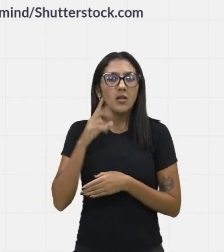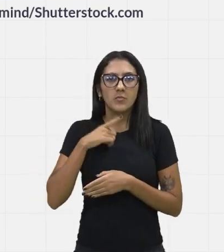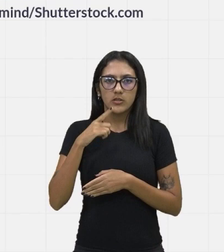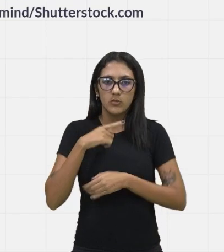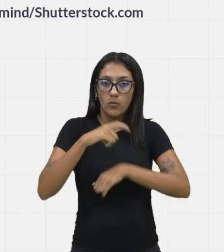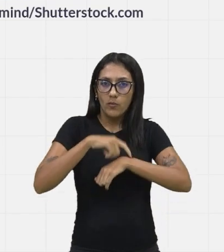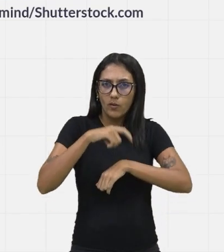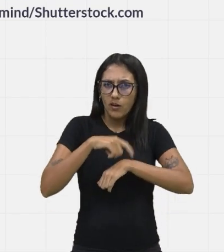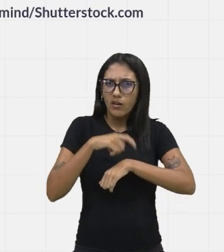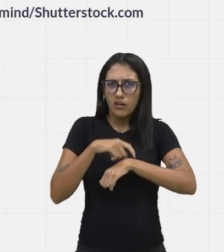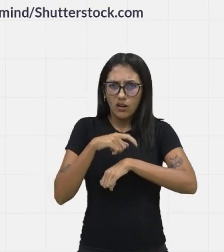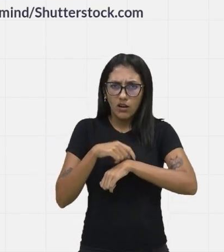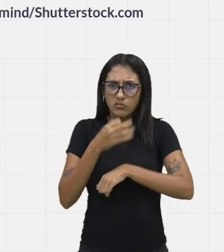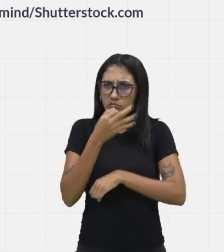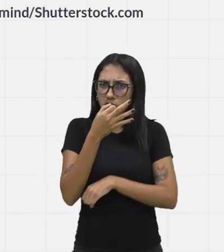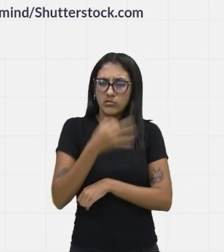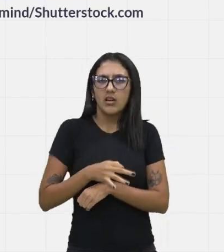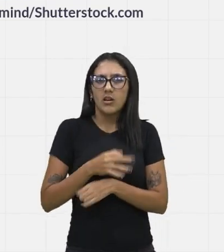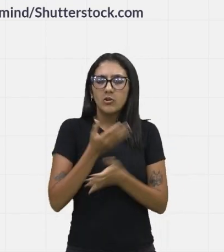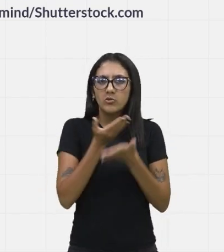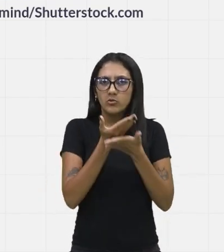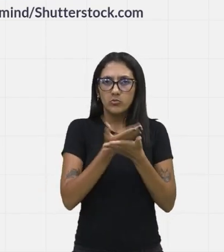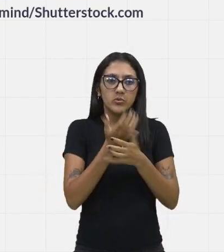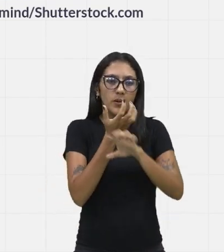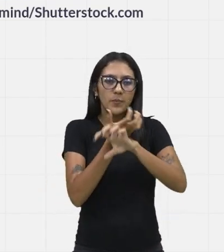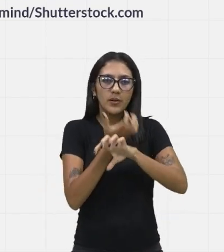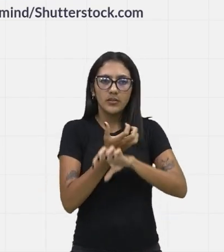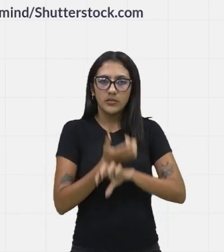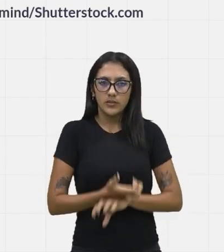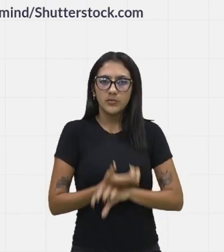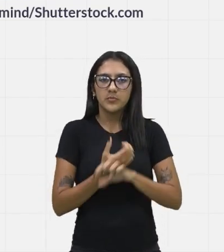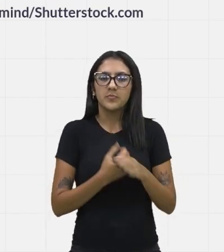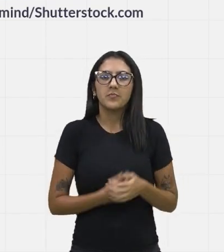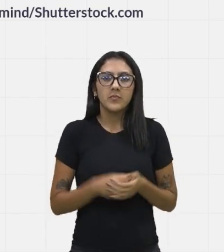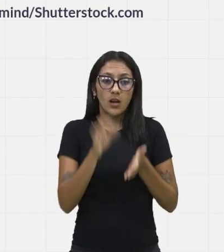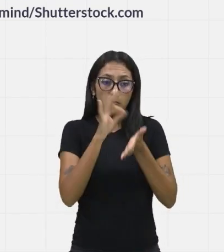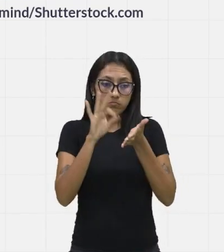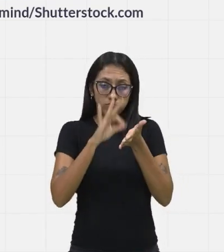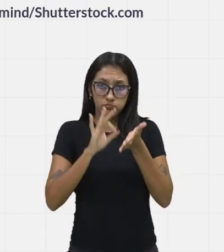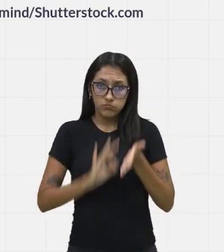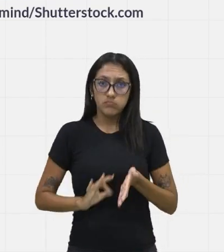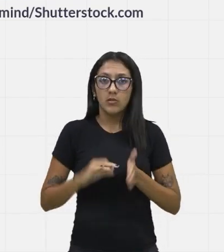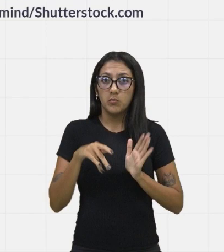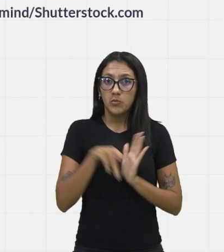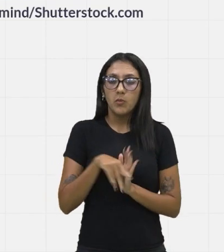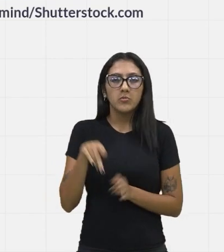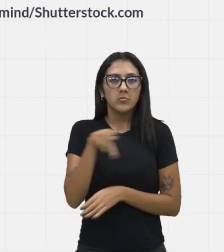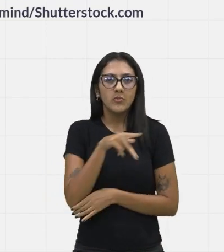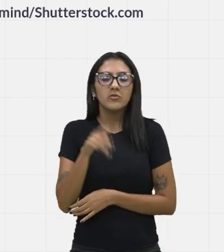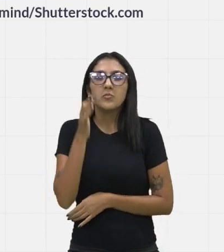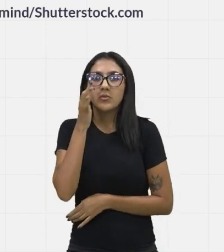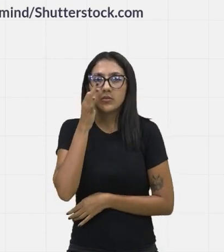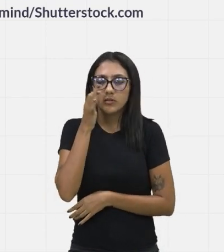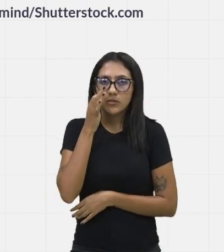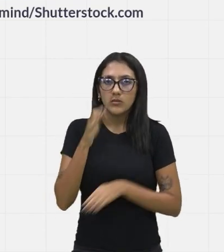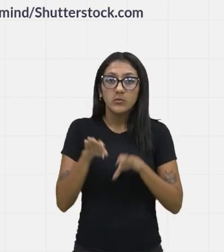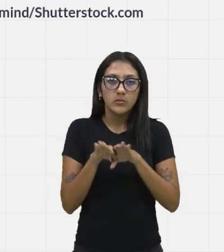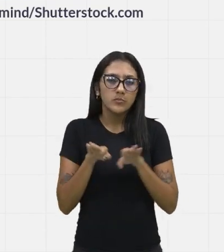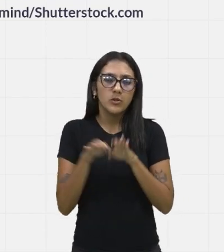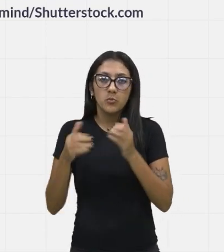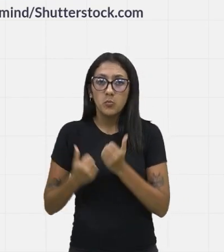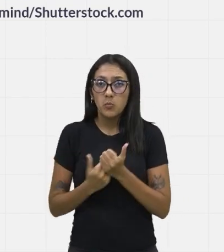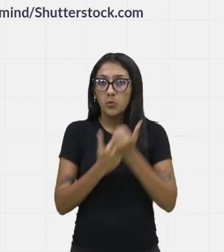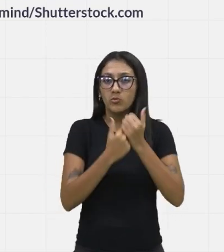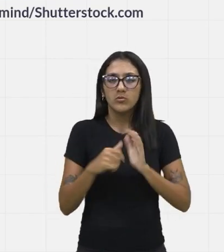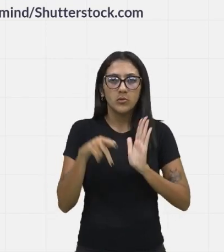como nós falamos anteriormente, sendo a correção feita pelo professor presencial com o apoio do professor